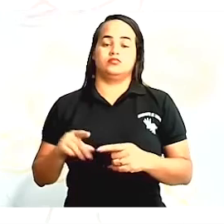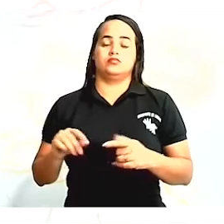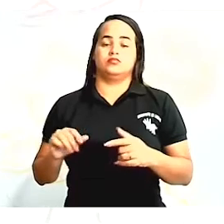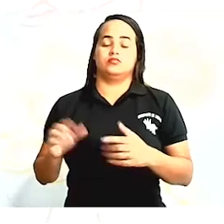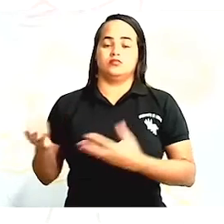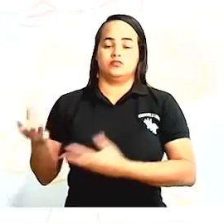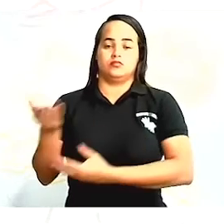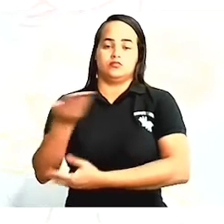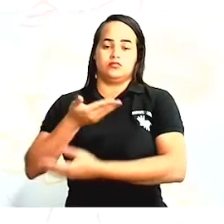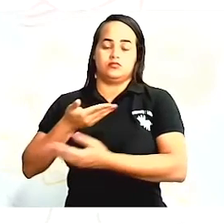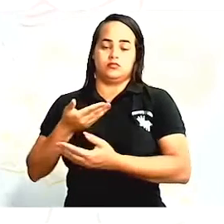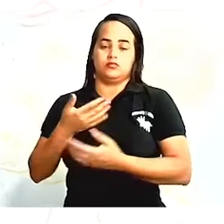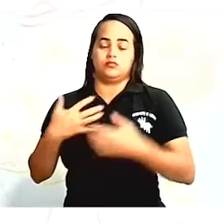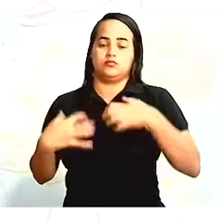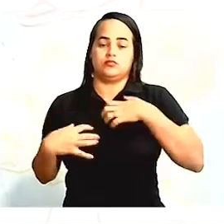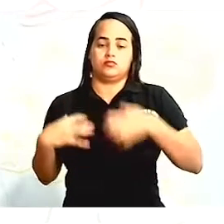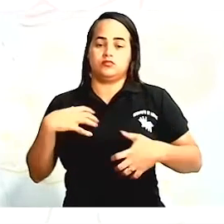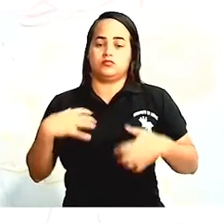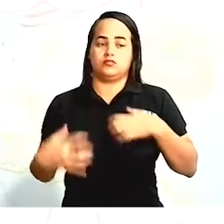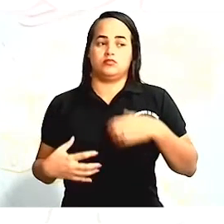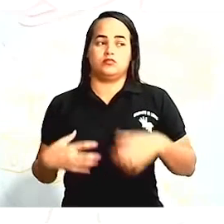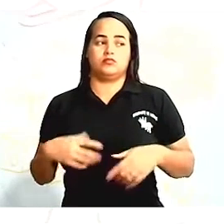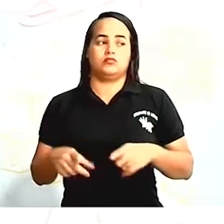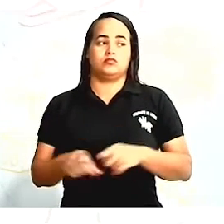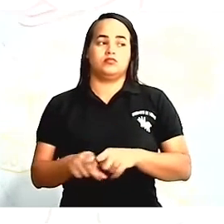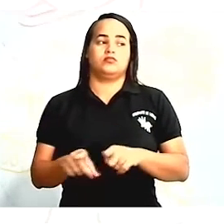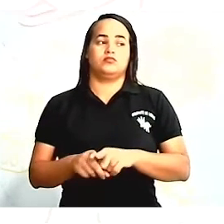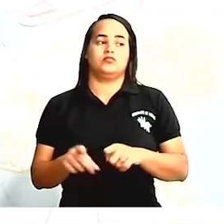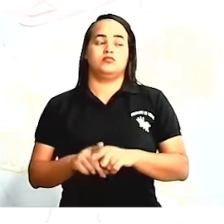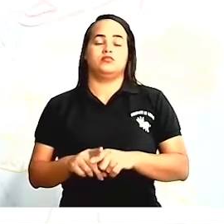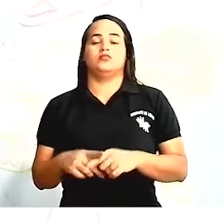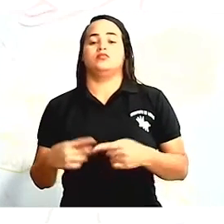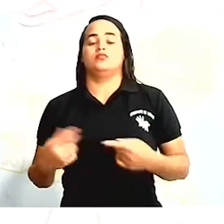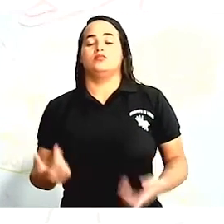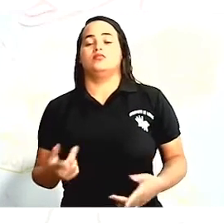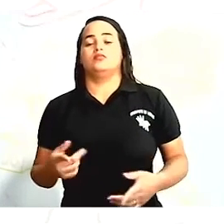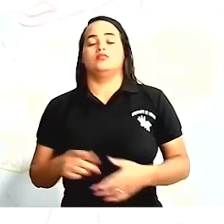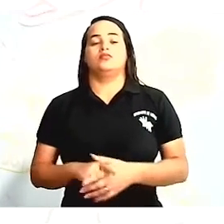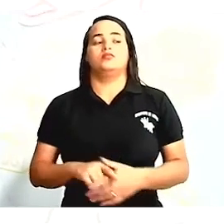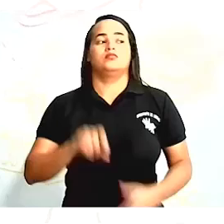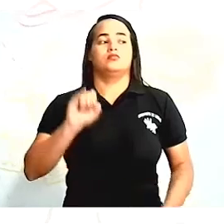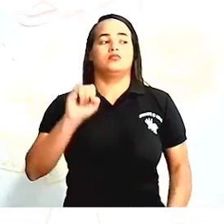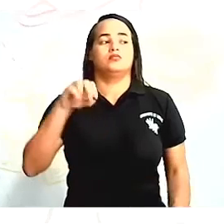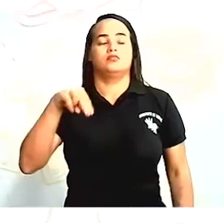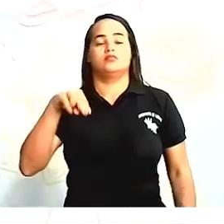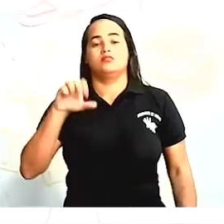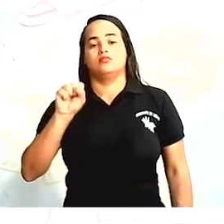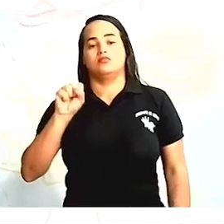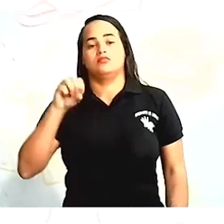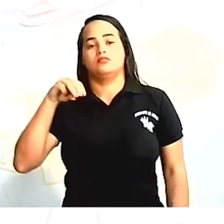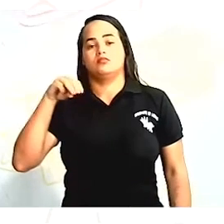inseminação artificial. Tudo isso aí é modo de transmissão do vírus da HIV.